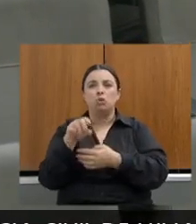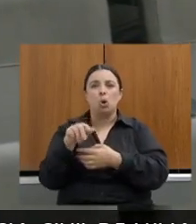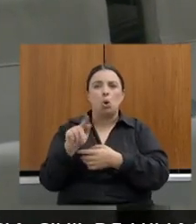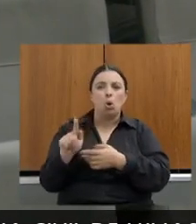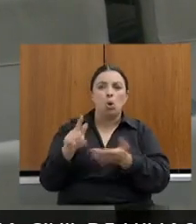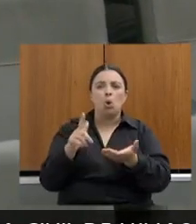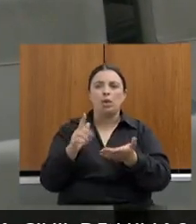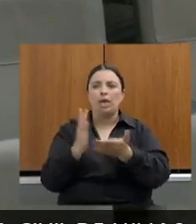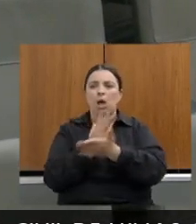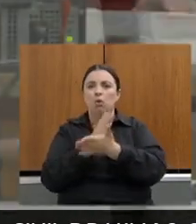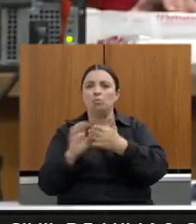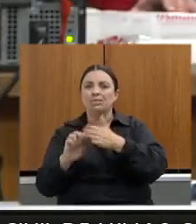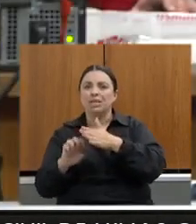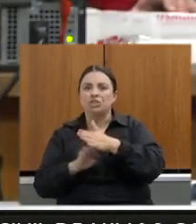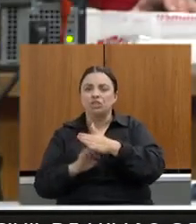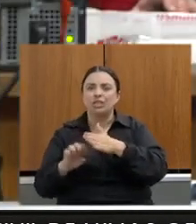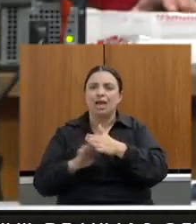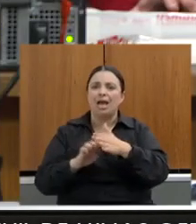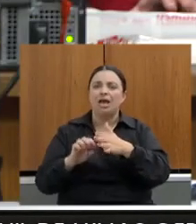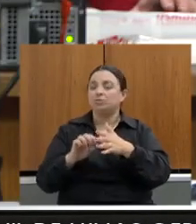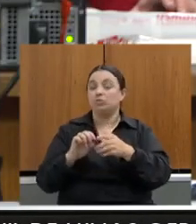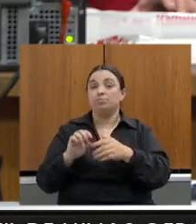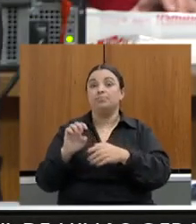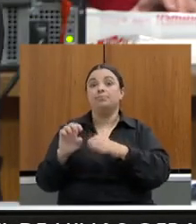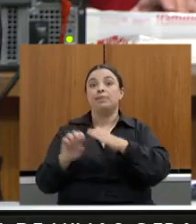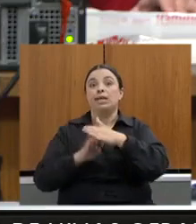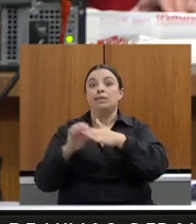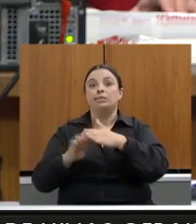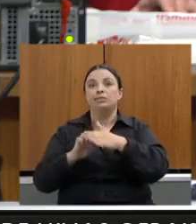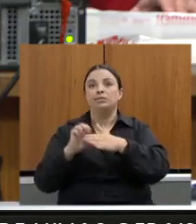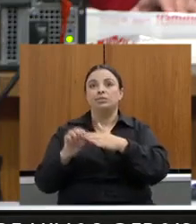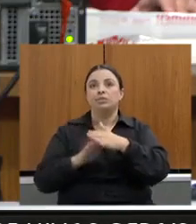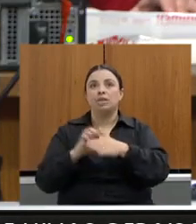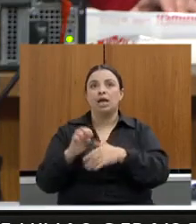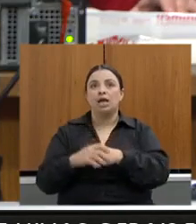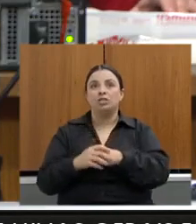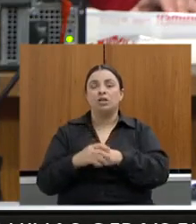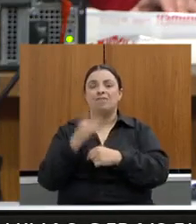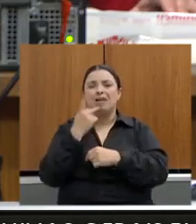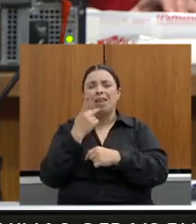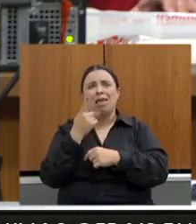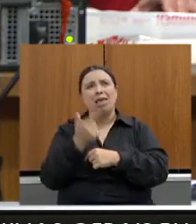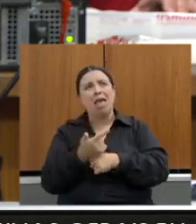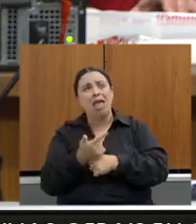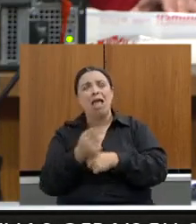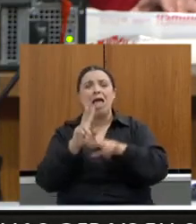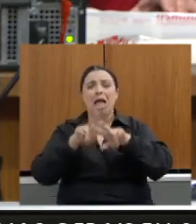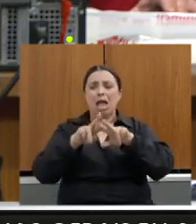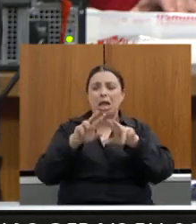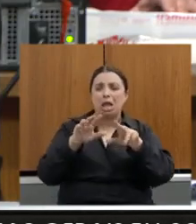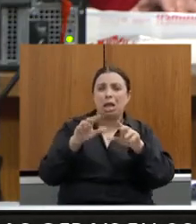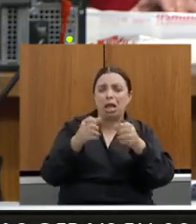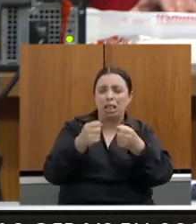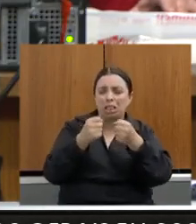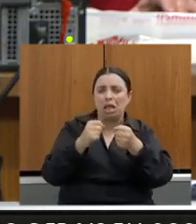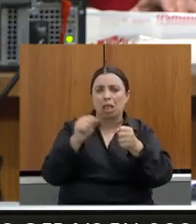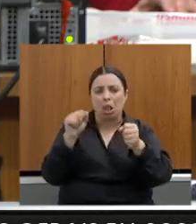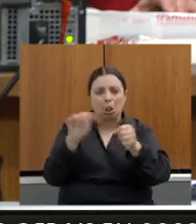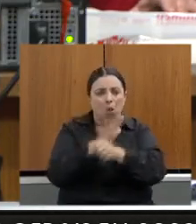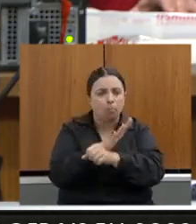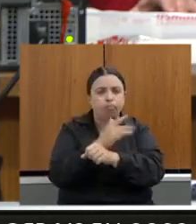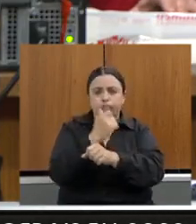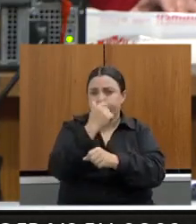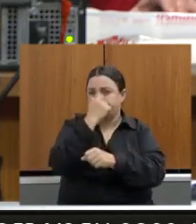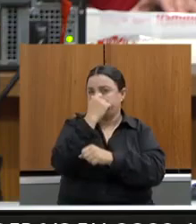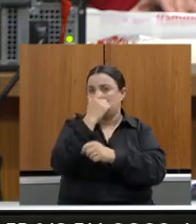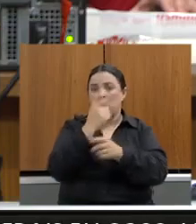aí brigarem é dizem né que as cadeias são super lotadas que que o que o tra